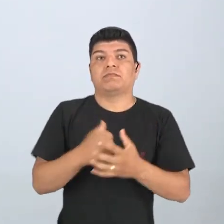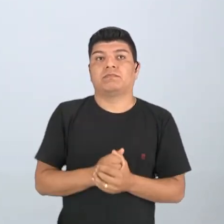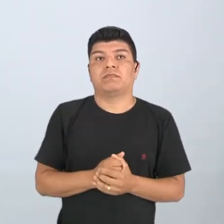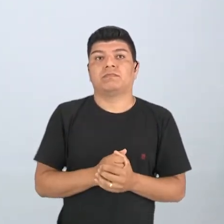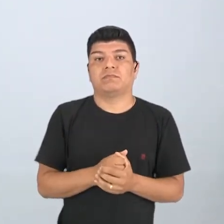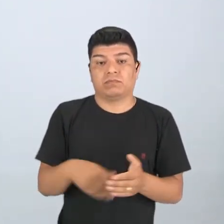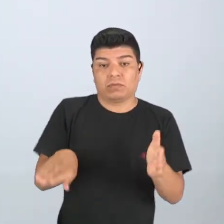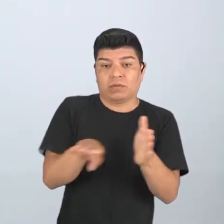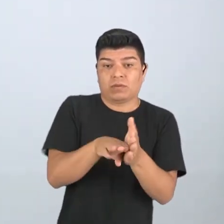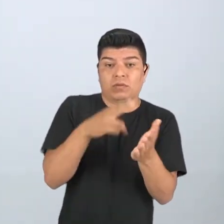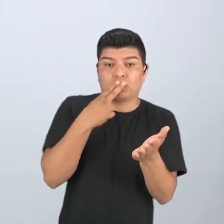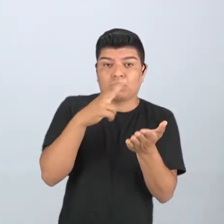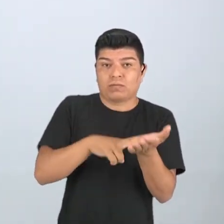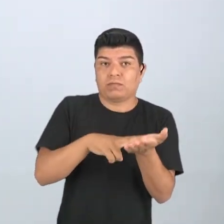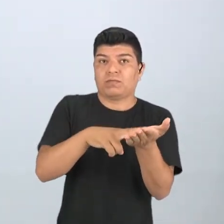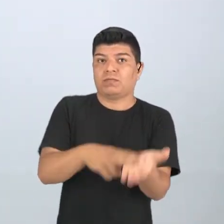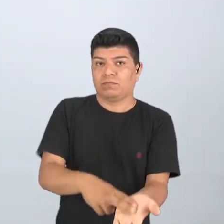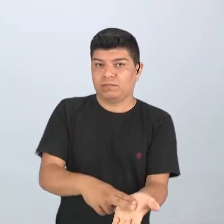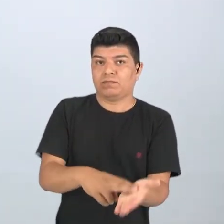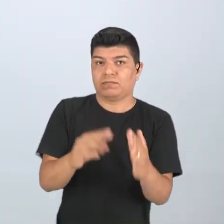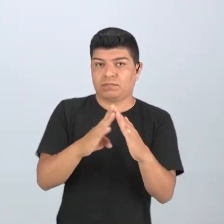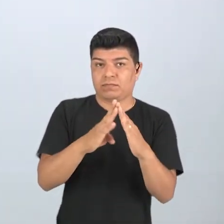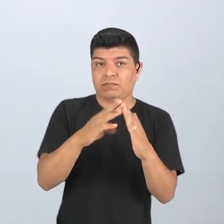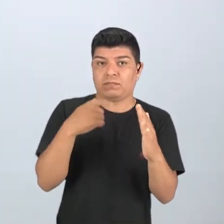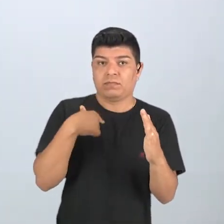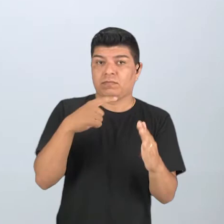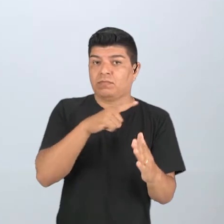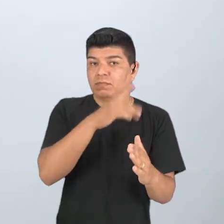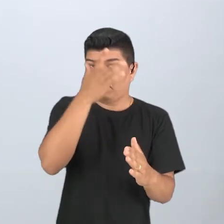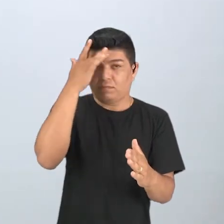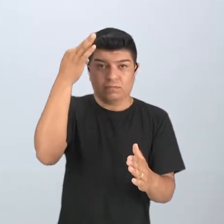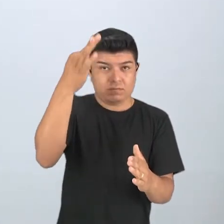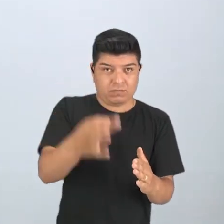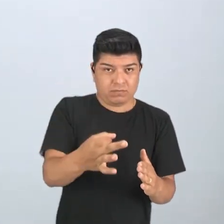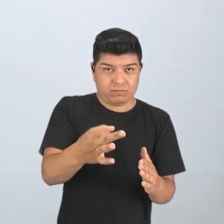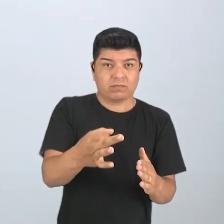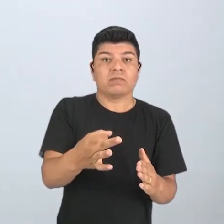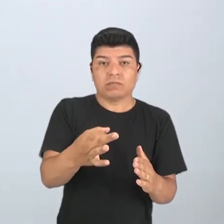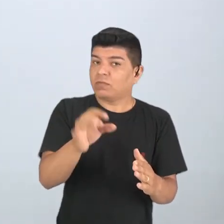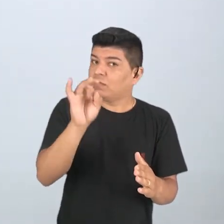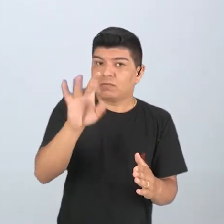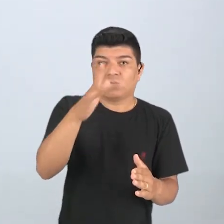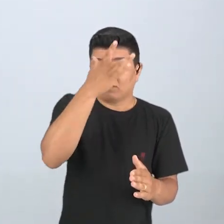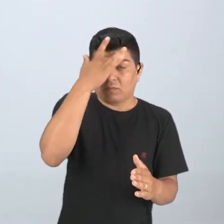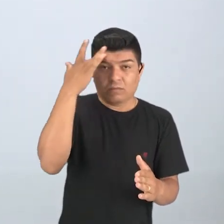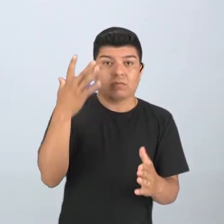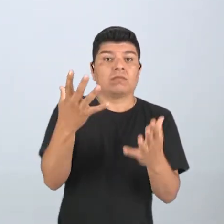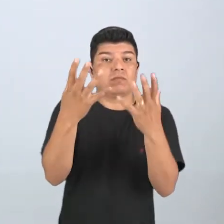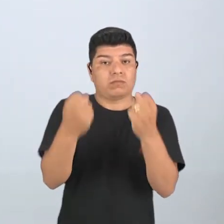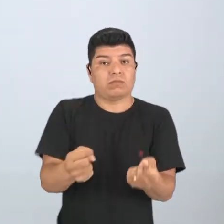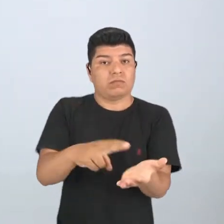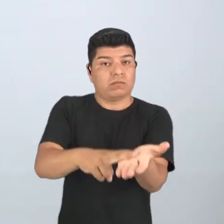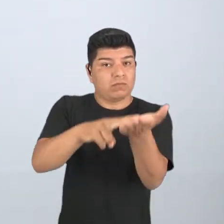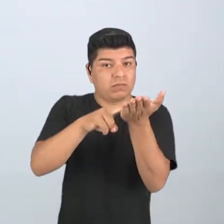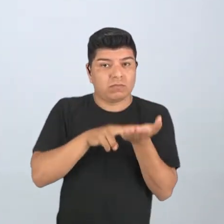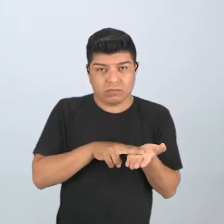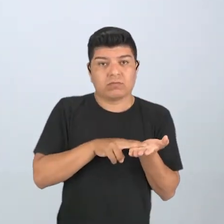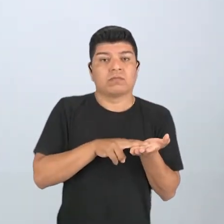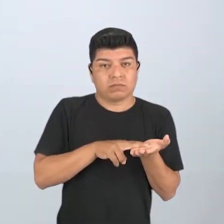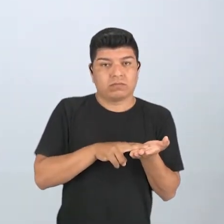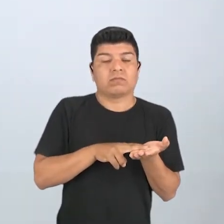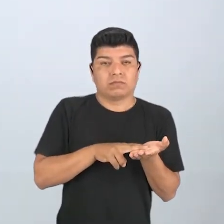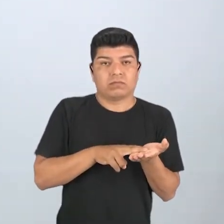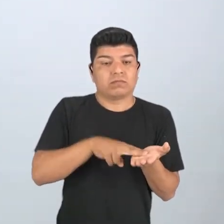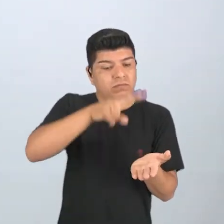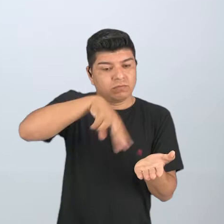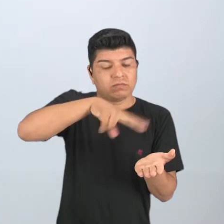Então chegou uma carta, tem um destinatário lá, aquela pessoa que tem que receber aquela